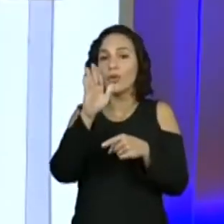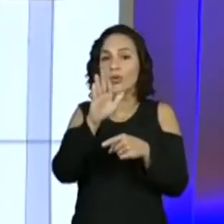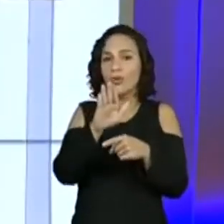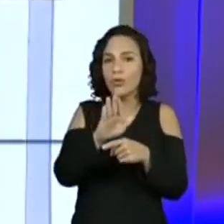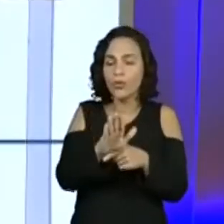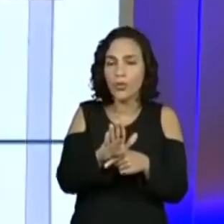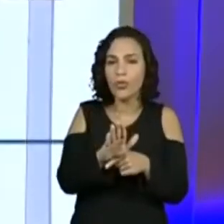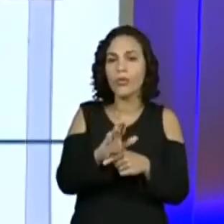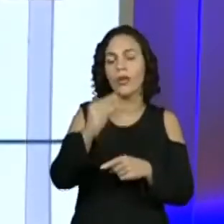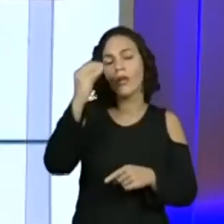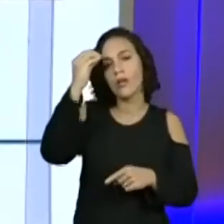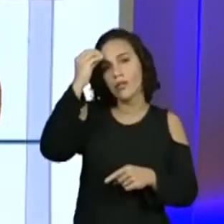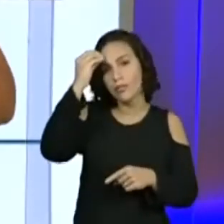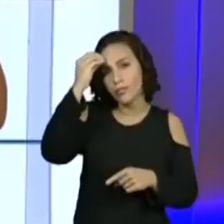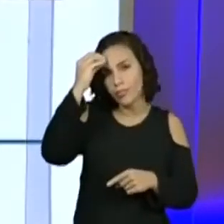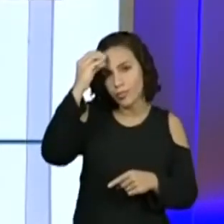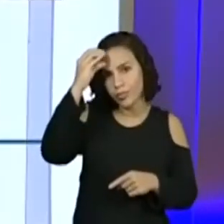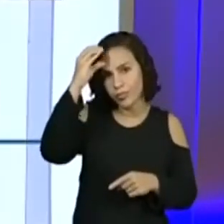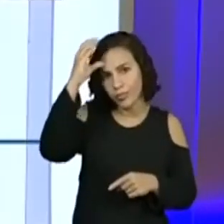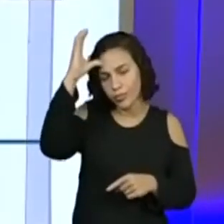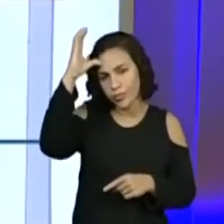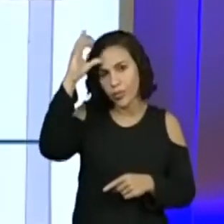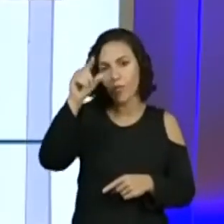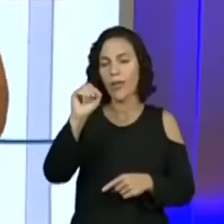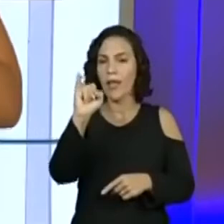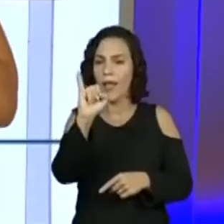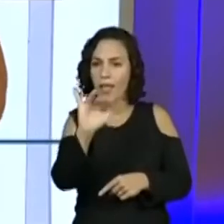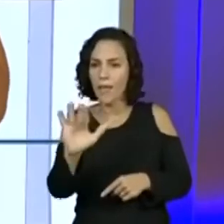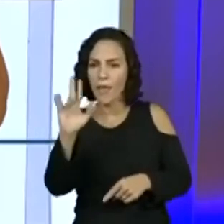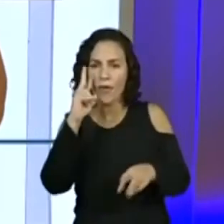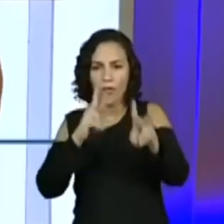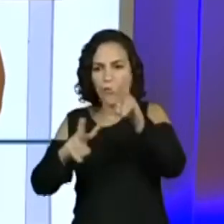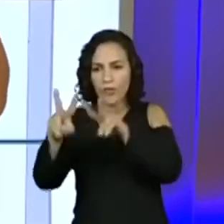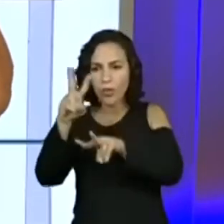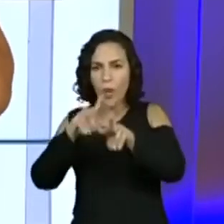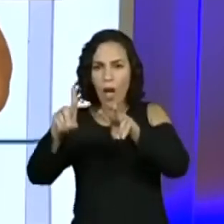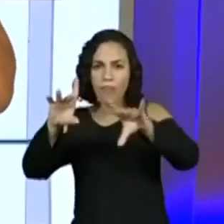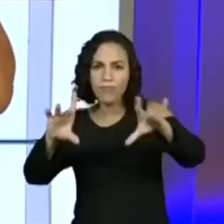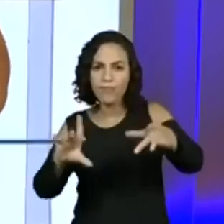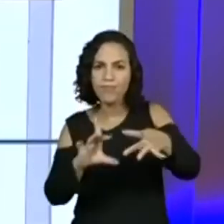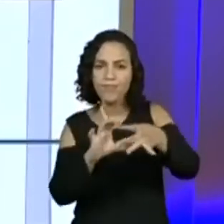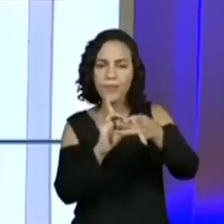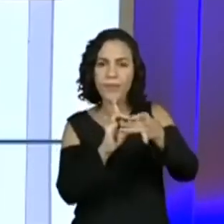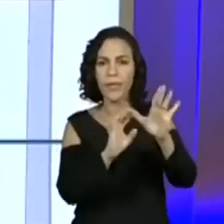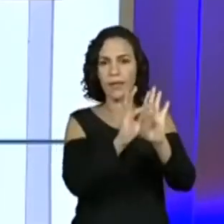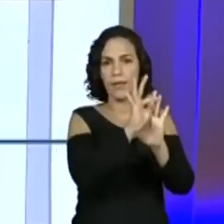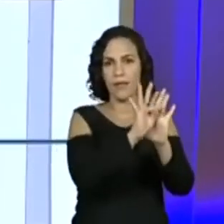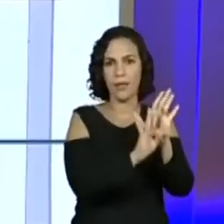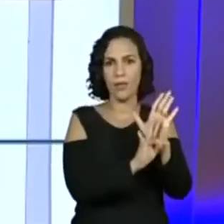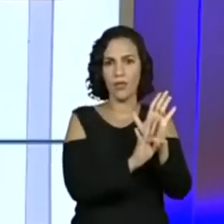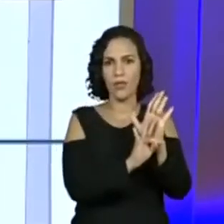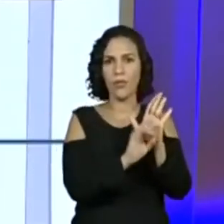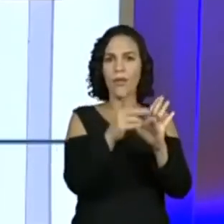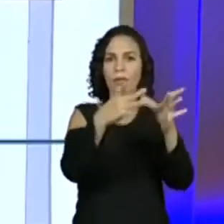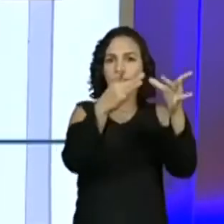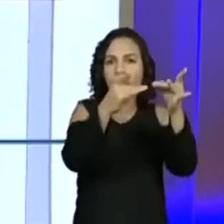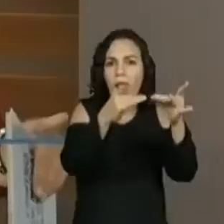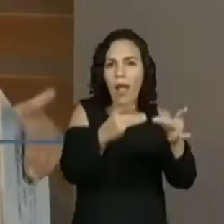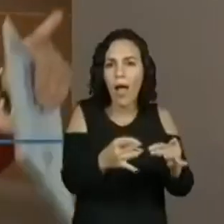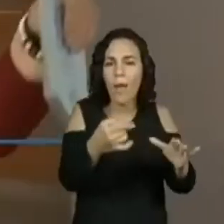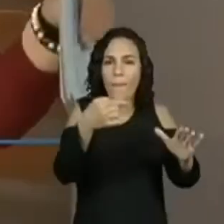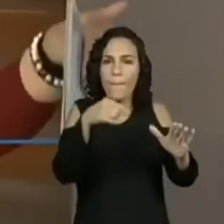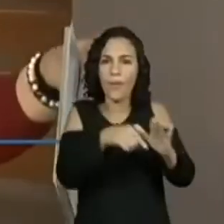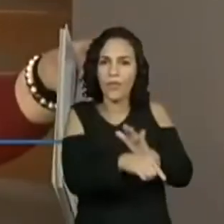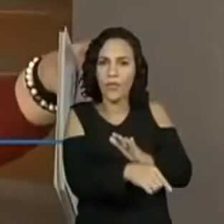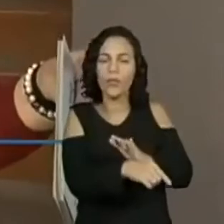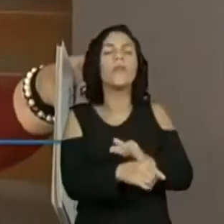né, o conhecimento do que você está vendo, ou a imagem ou a foto. Então, você se aprofunda as informações. Isso,